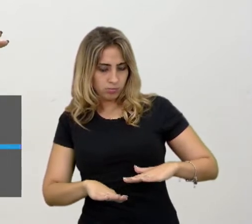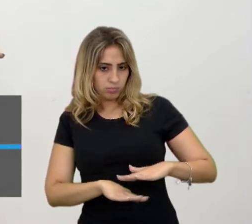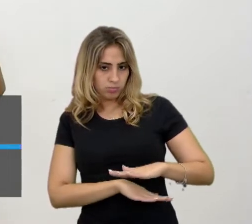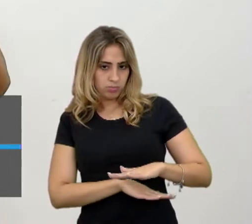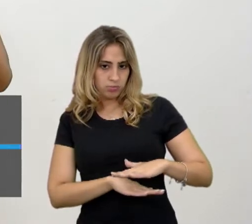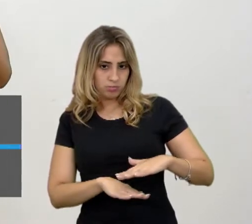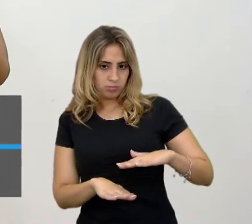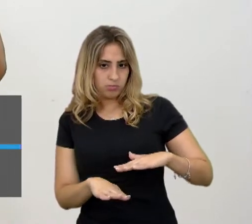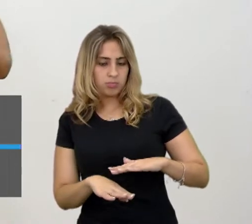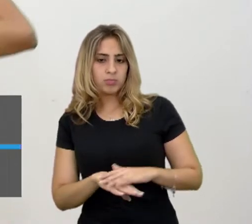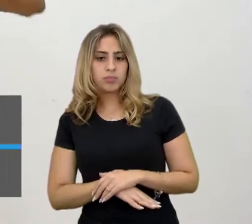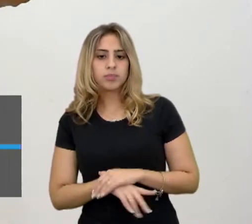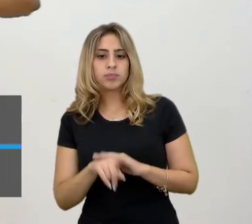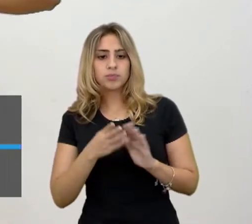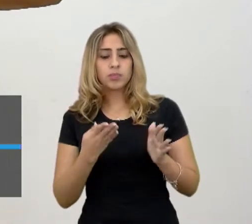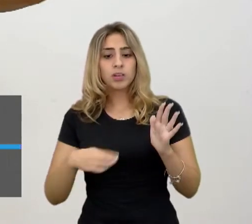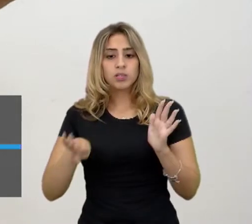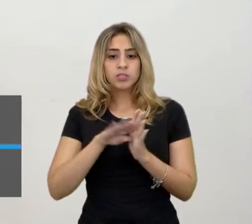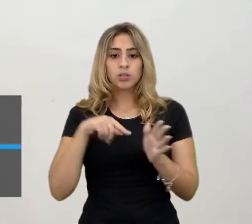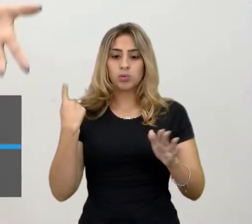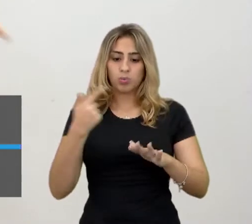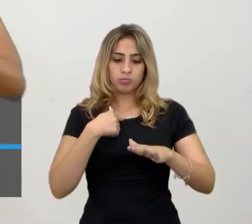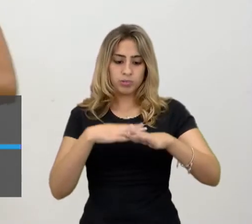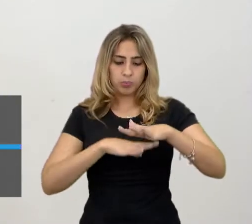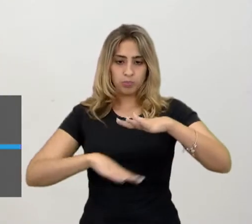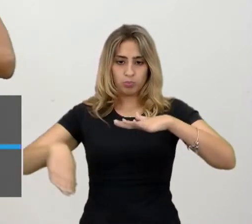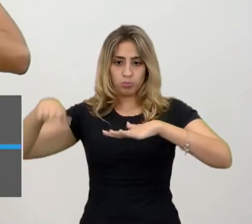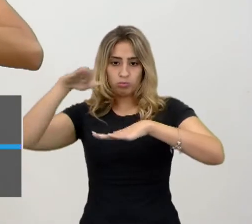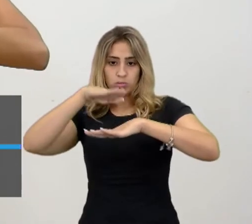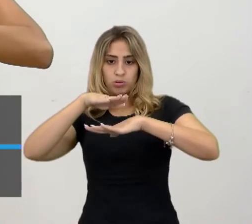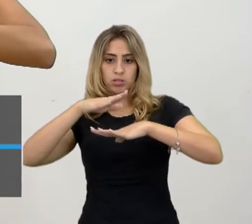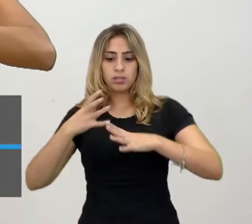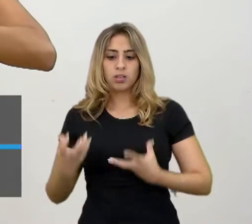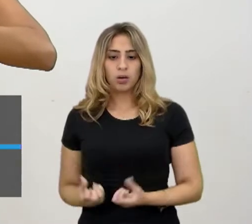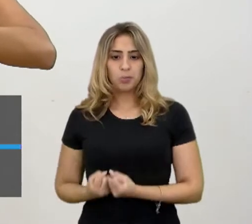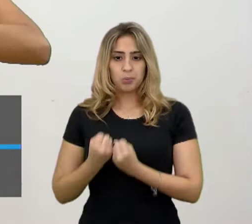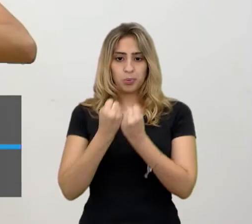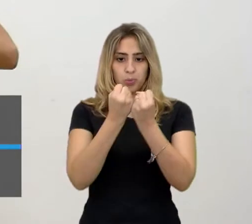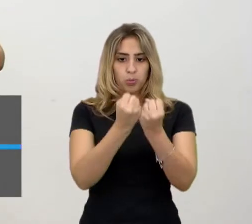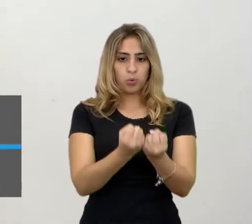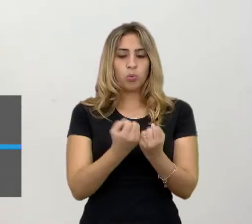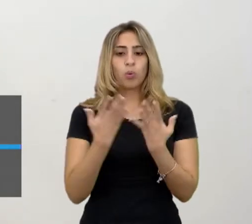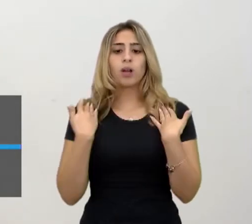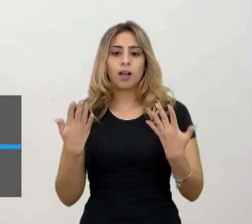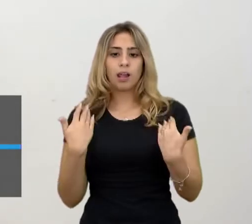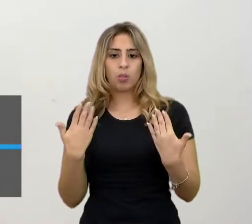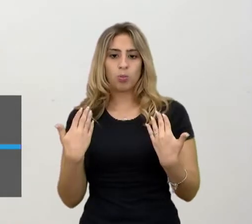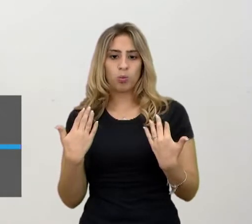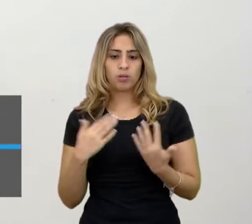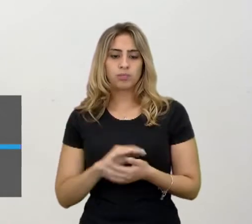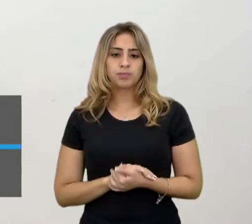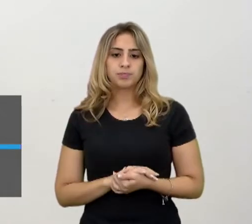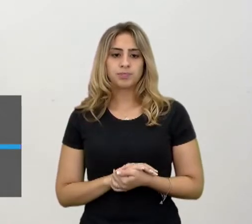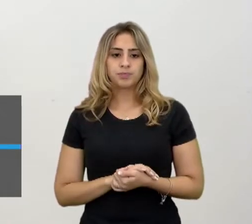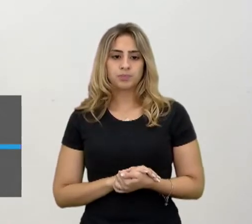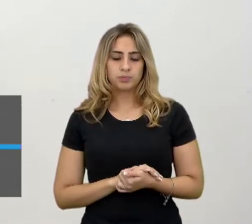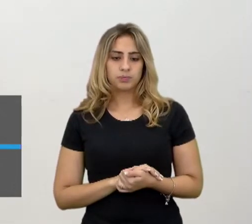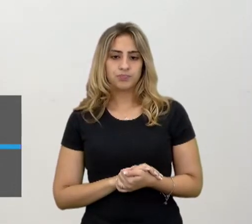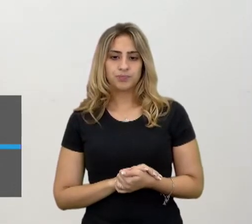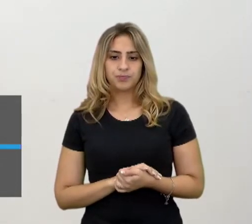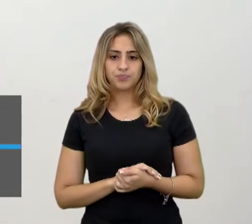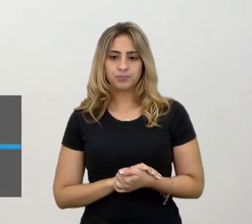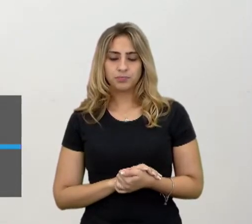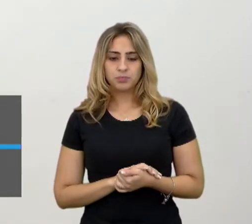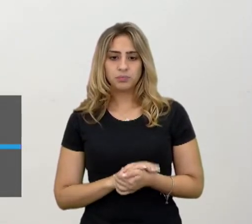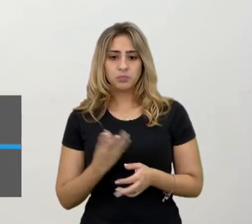né, ela chega à nossa superfície carregando esse calor que está aí dentro, né? Ela flui, né, esse calor, puxa na